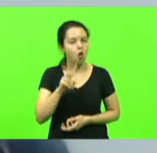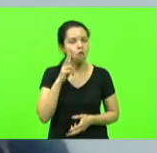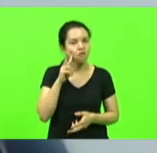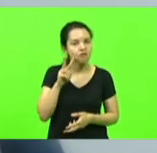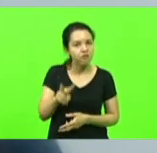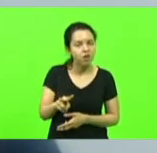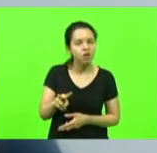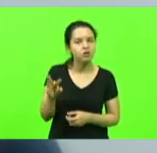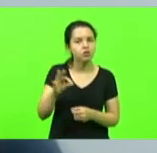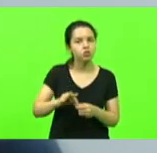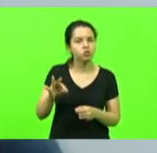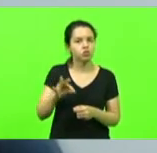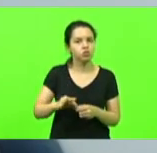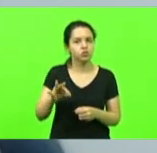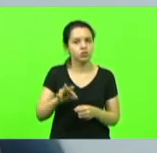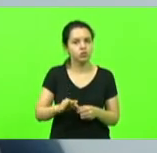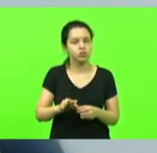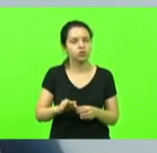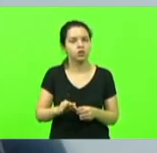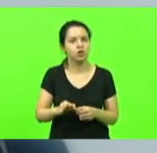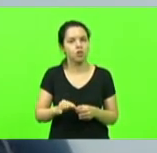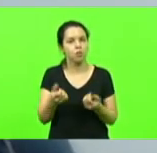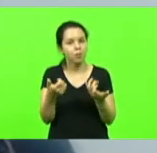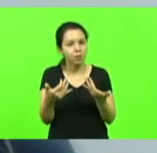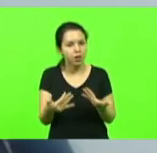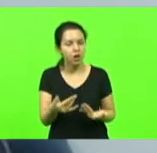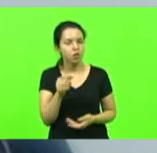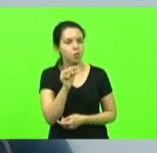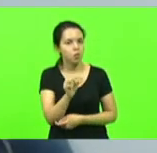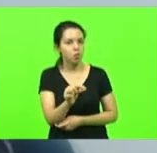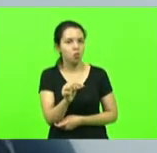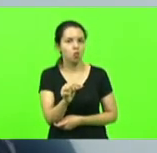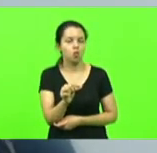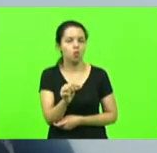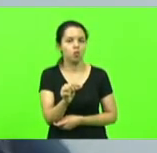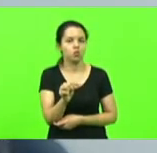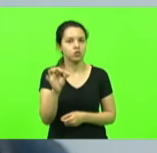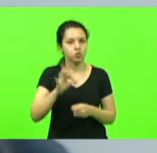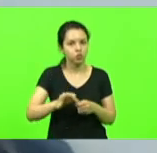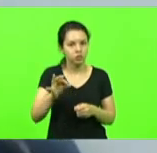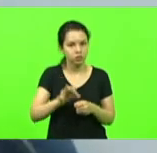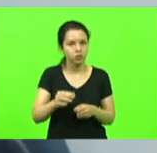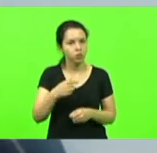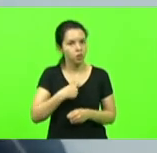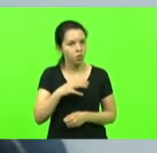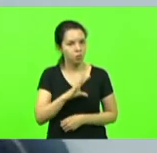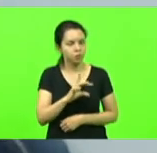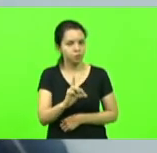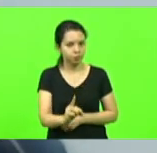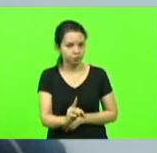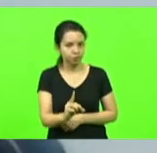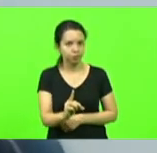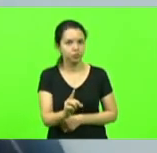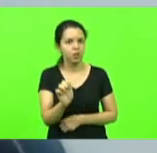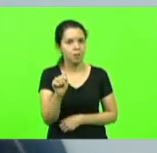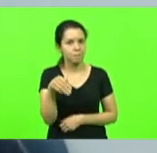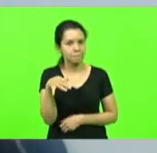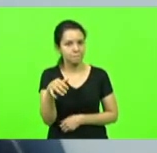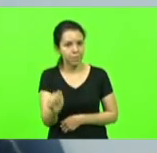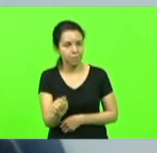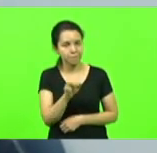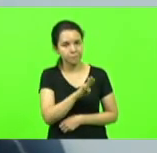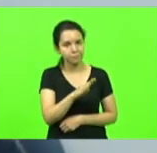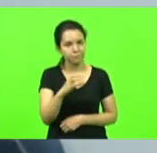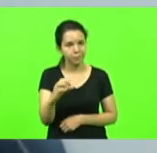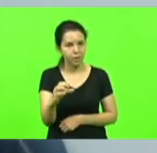aqui, falando um pouquinho aqui da instituição que eu coordeno, AMA Balneário Camboriú e Itapema,